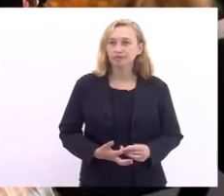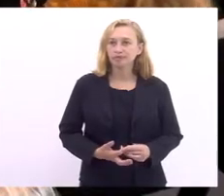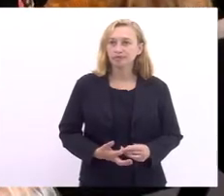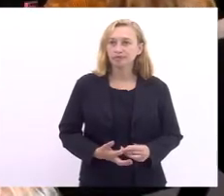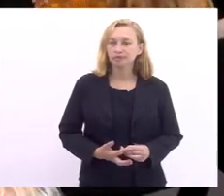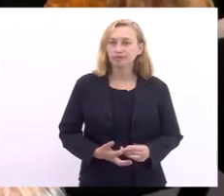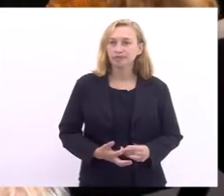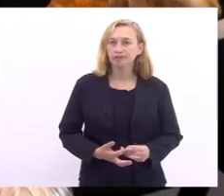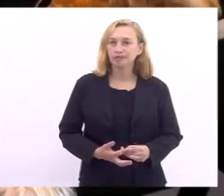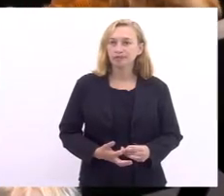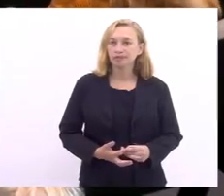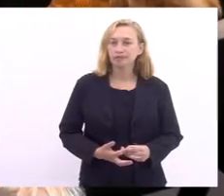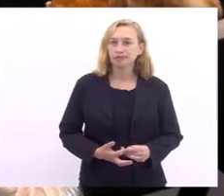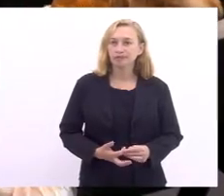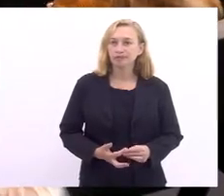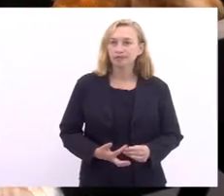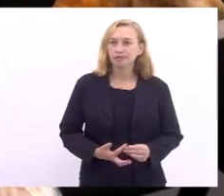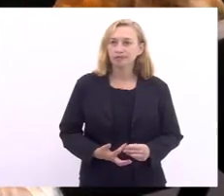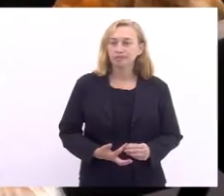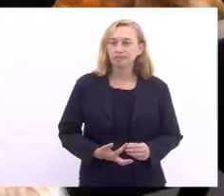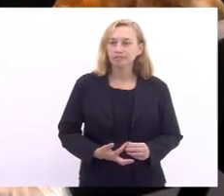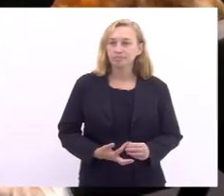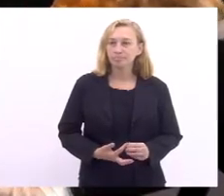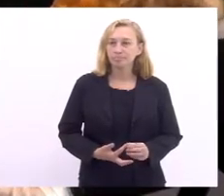E aí Oi